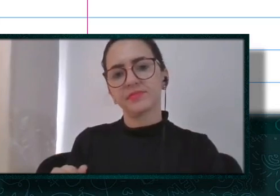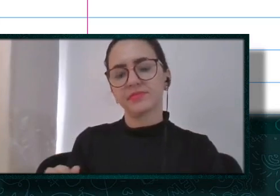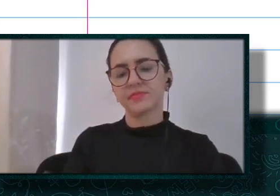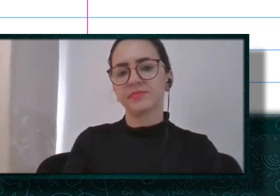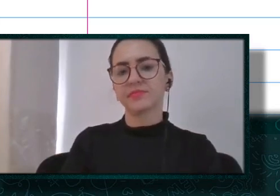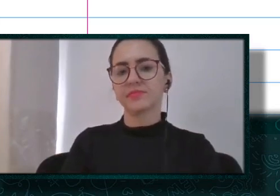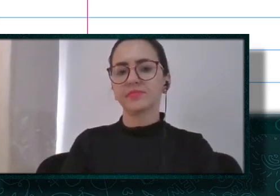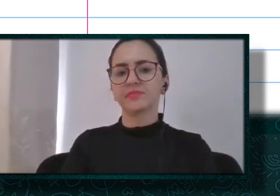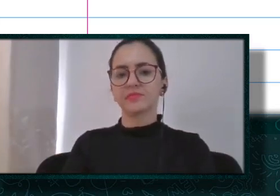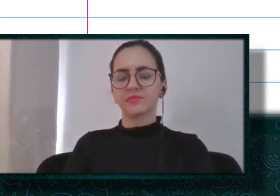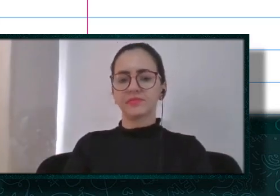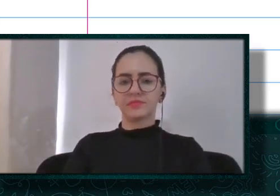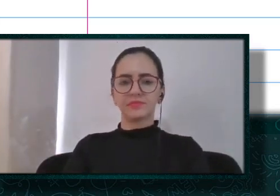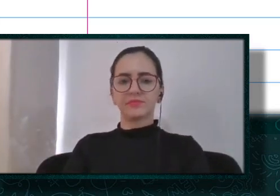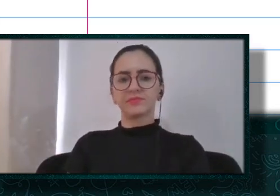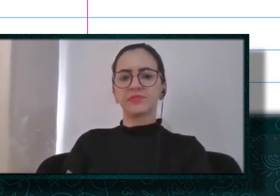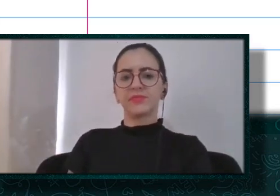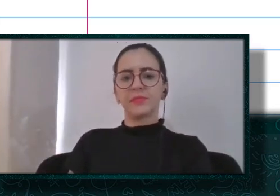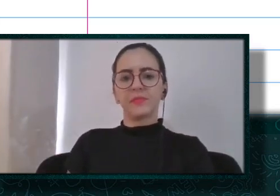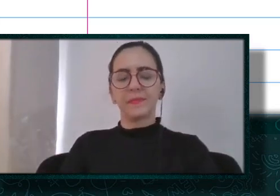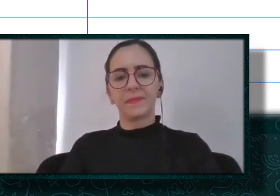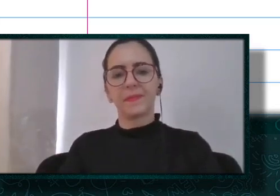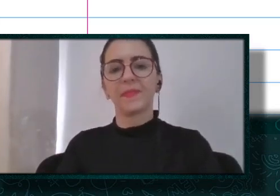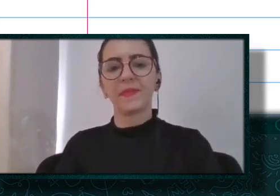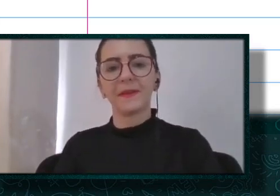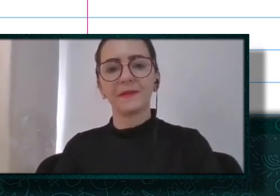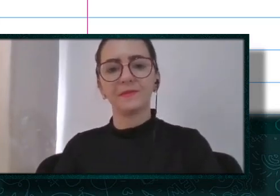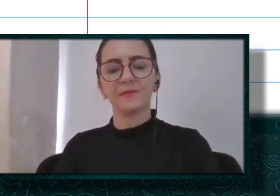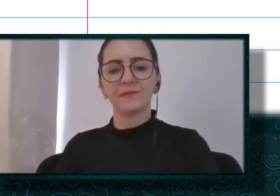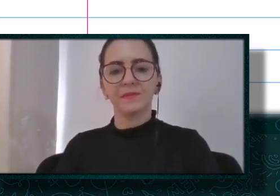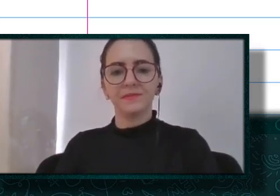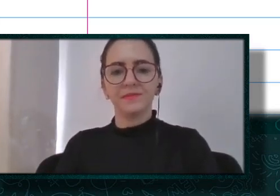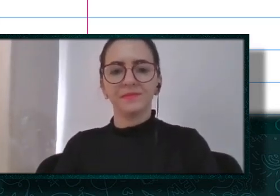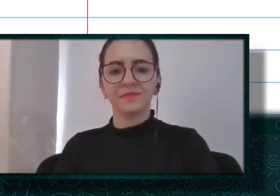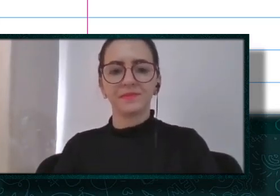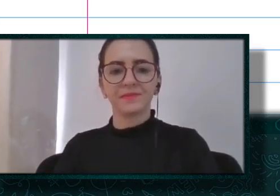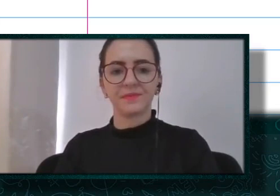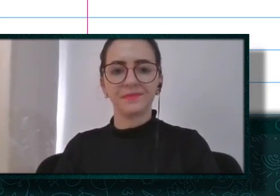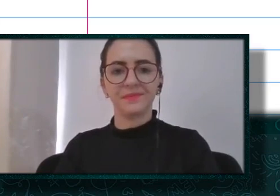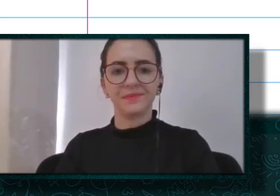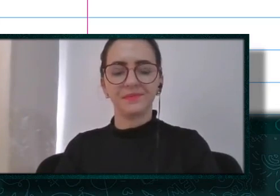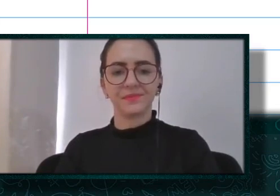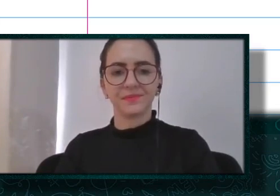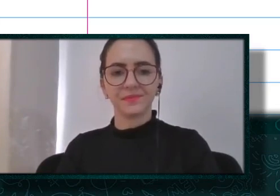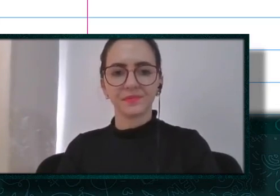concentração de 50 gramas por litro.